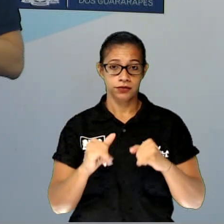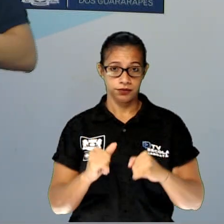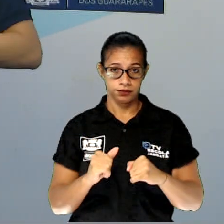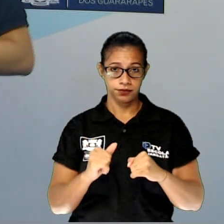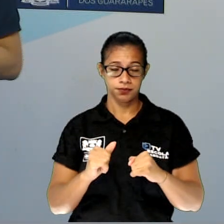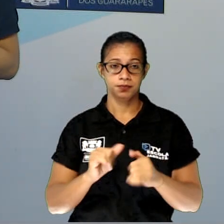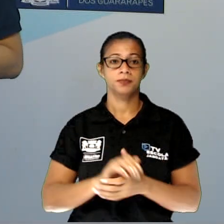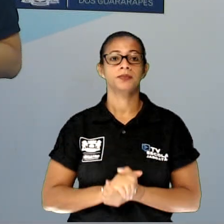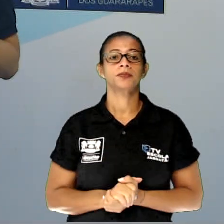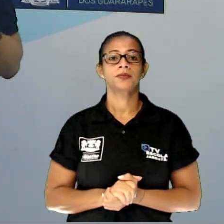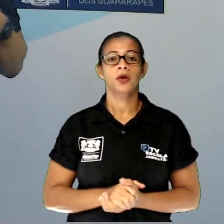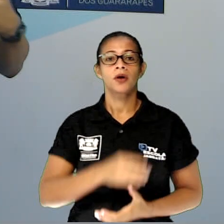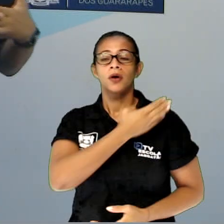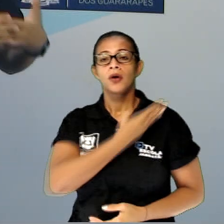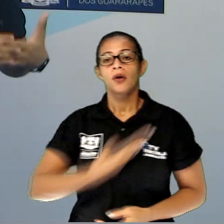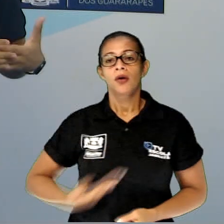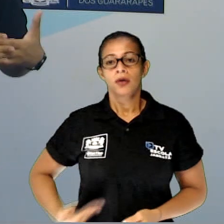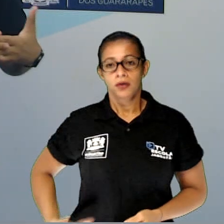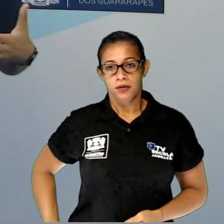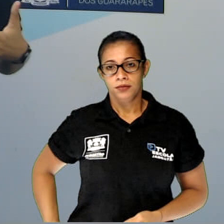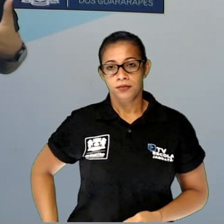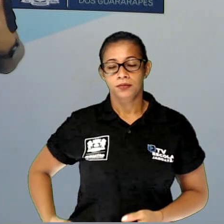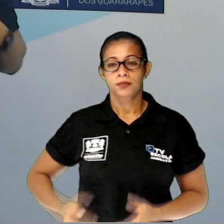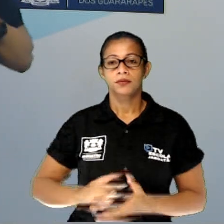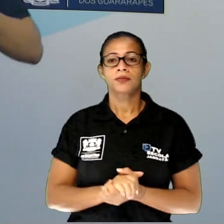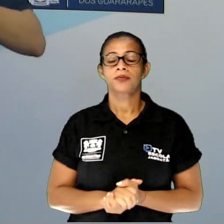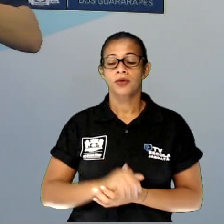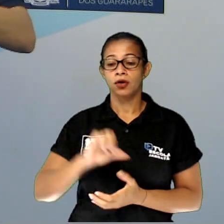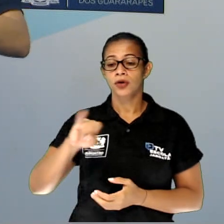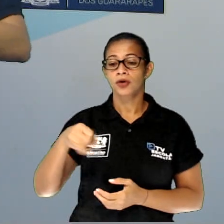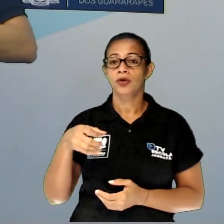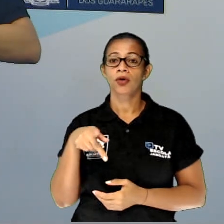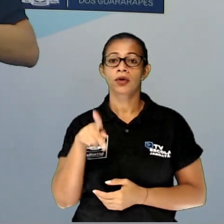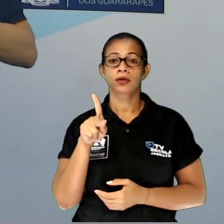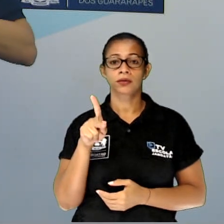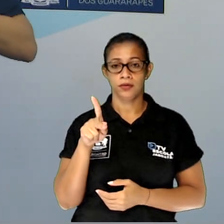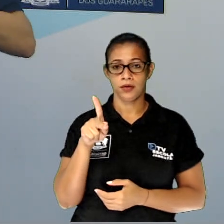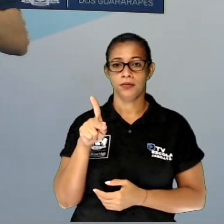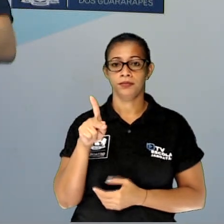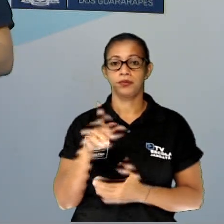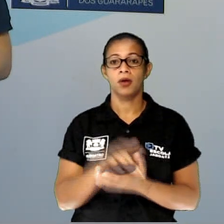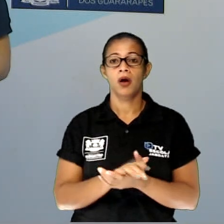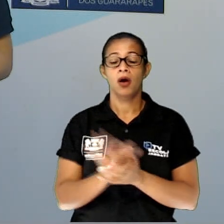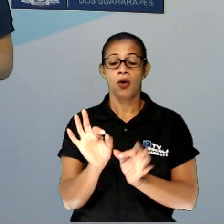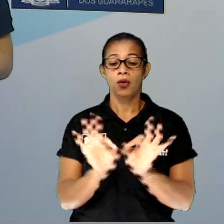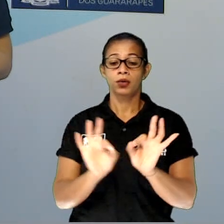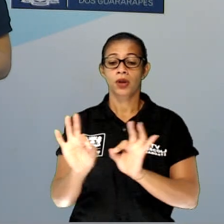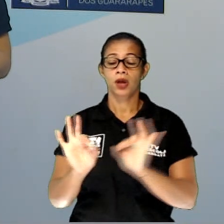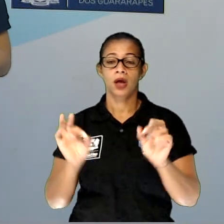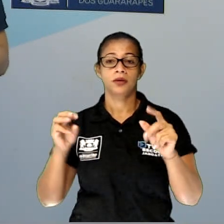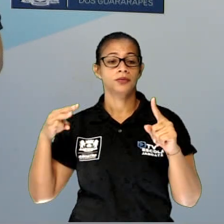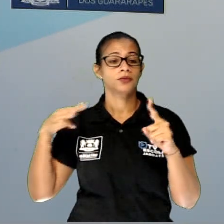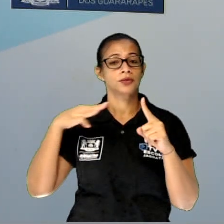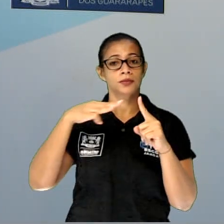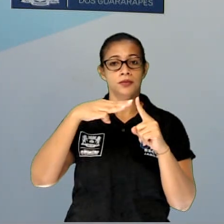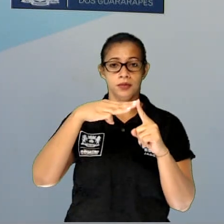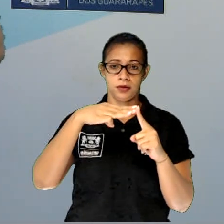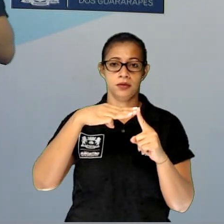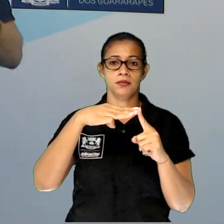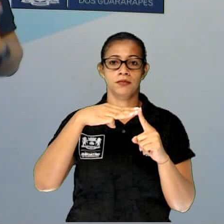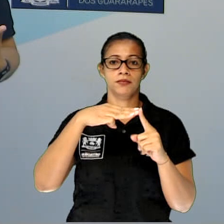pouco complicado, porque, como eu disse no início da aula, o plano de metas, o plano de modernização do Brasil era um